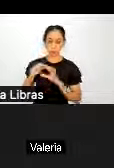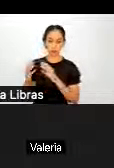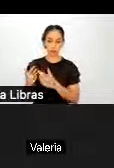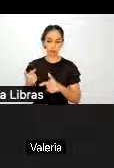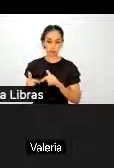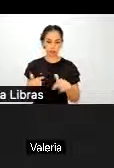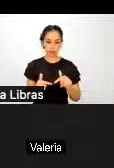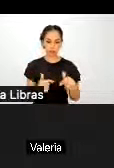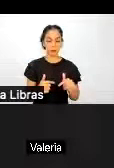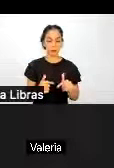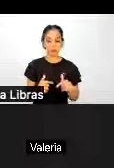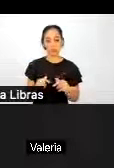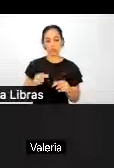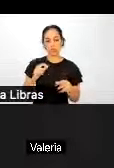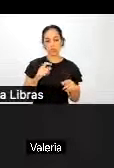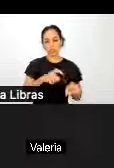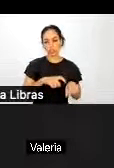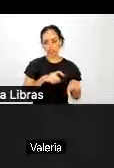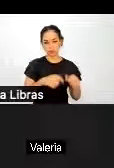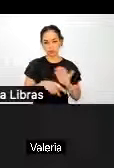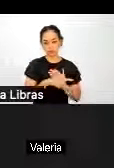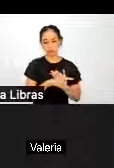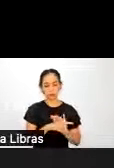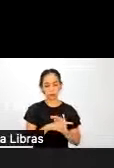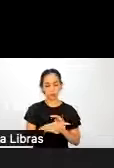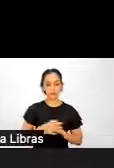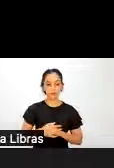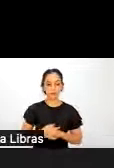trabalhem como jardineiros encarregados, e